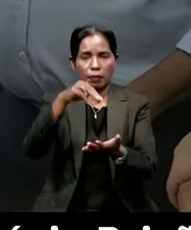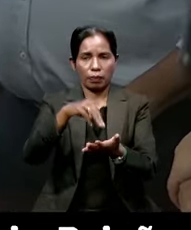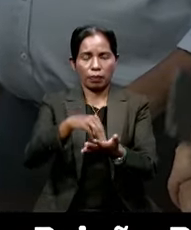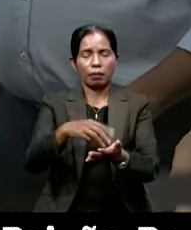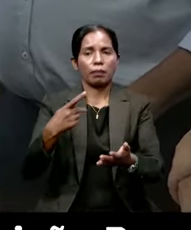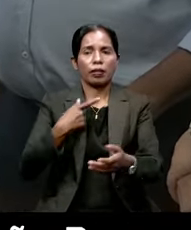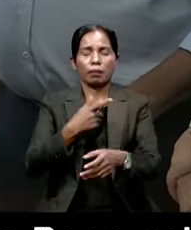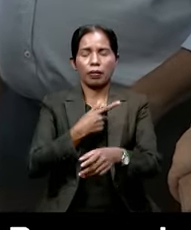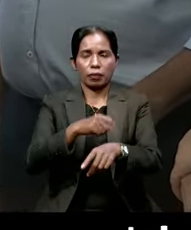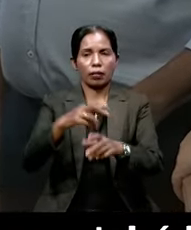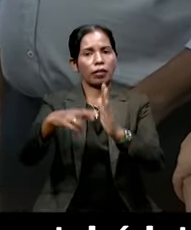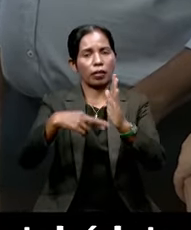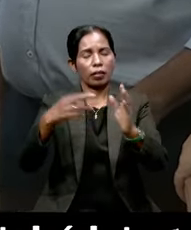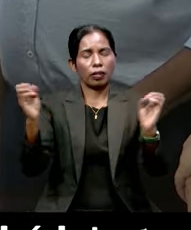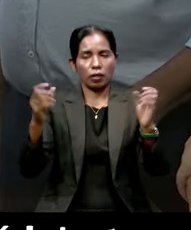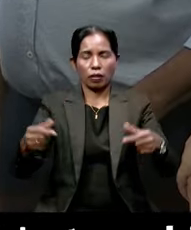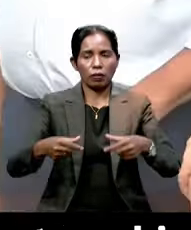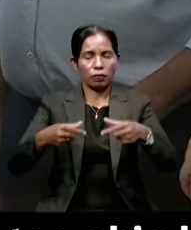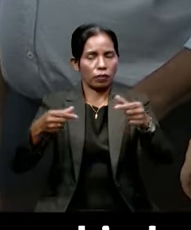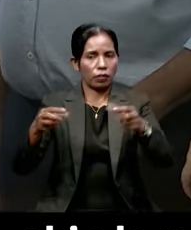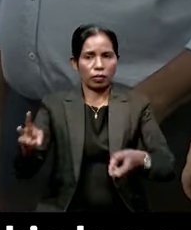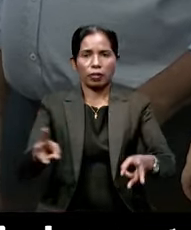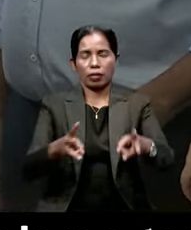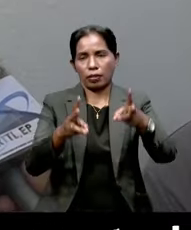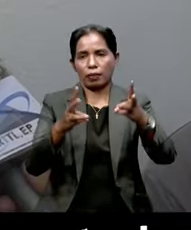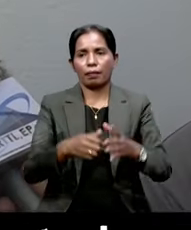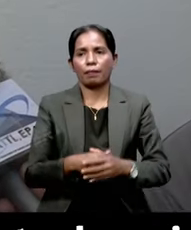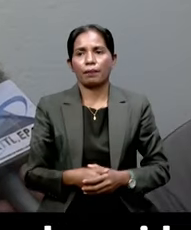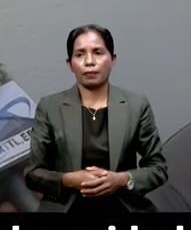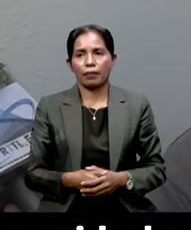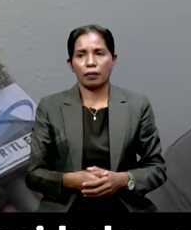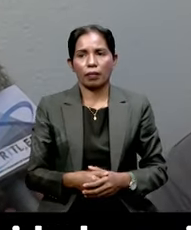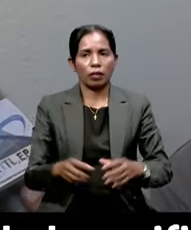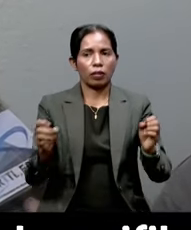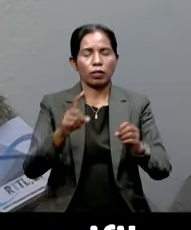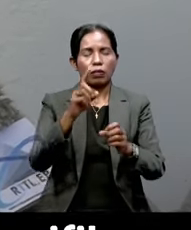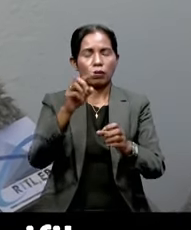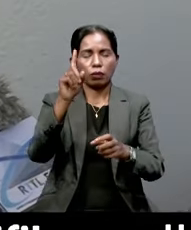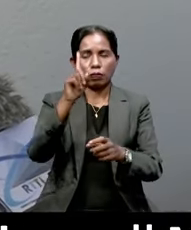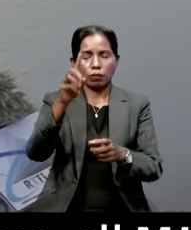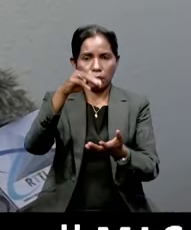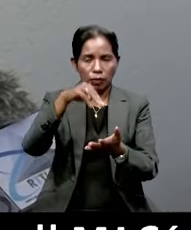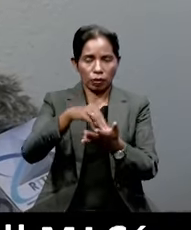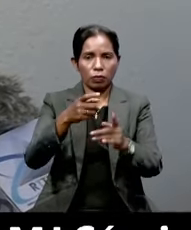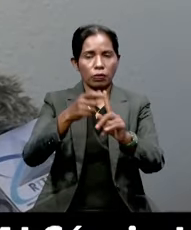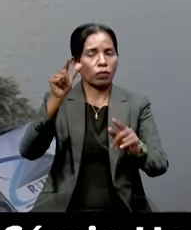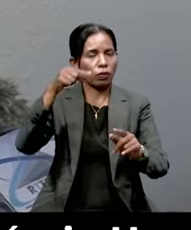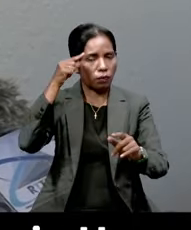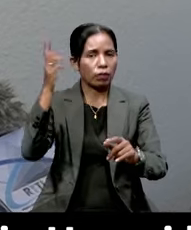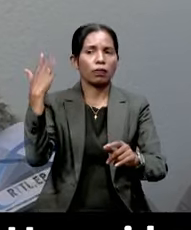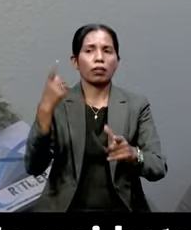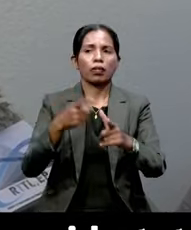Nacional, mas bem regra balão lá fora da lá. Os 1 milhão de esse governo anterior, depois